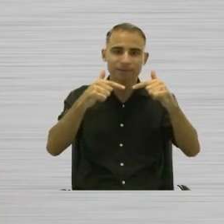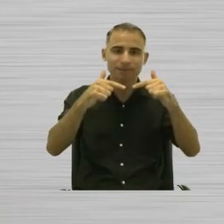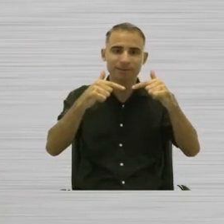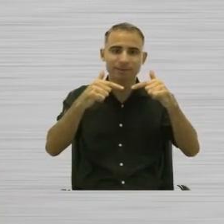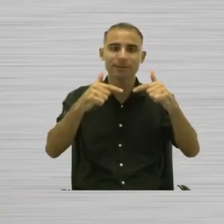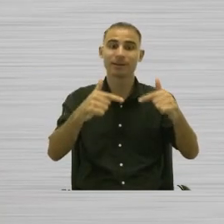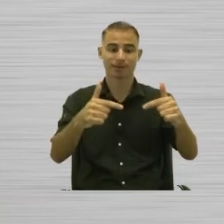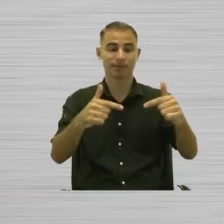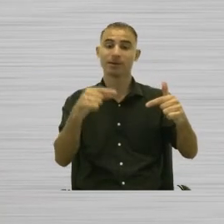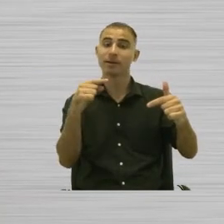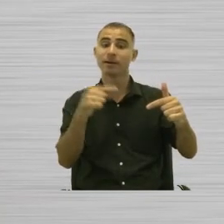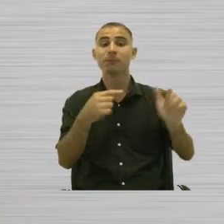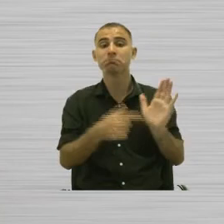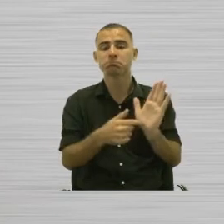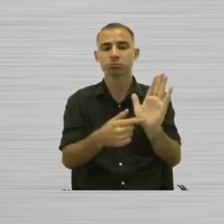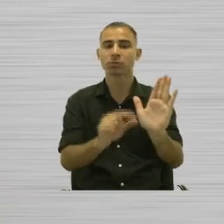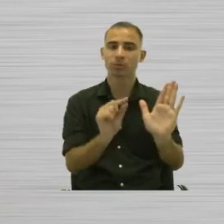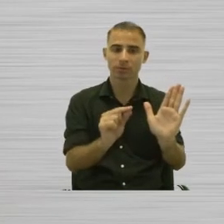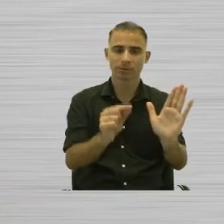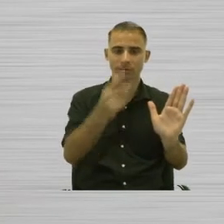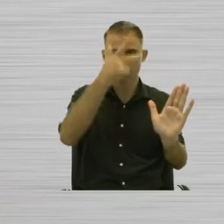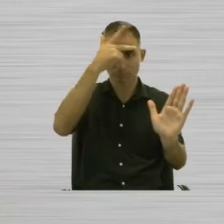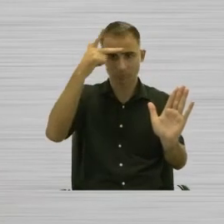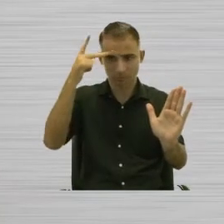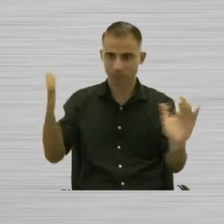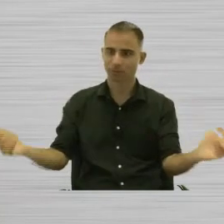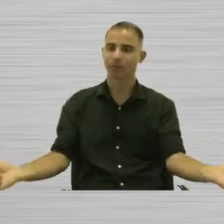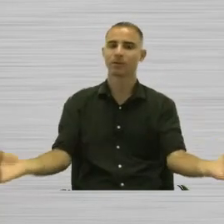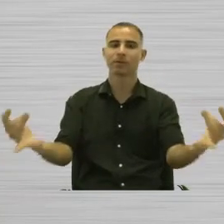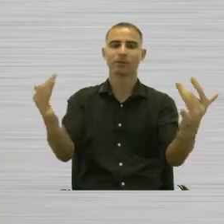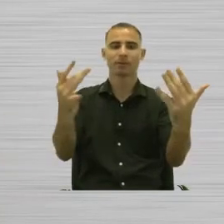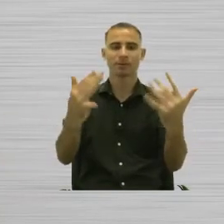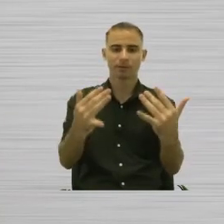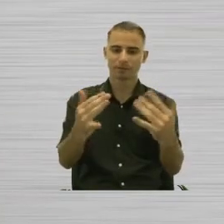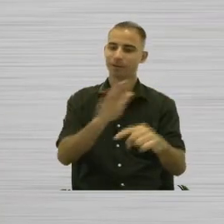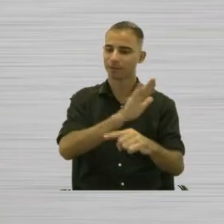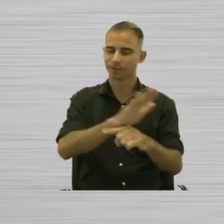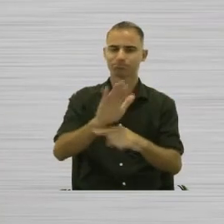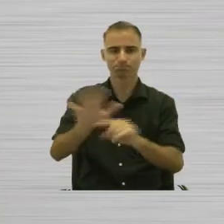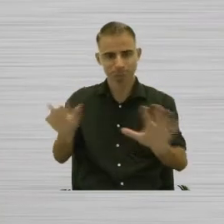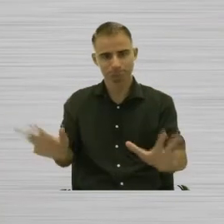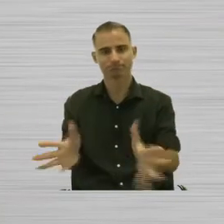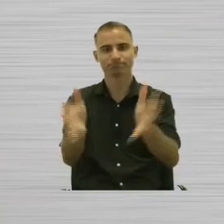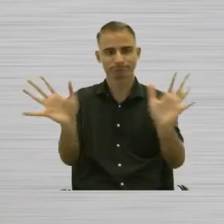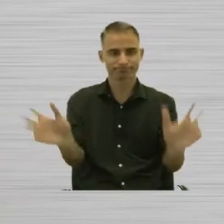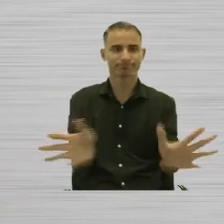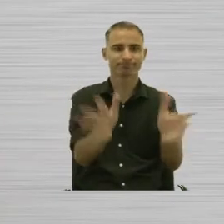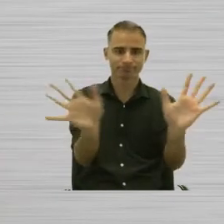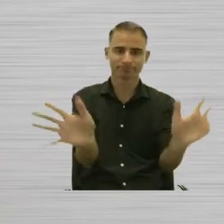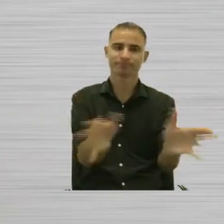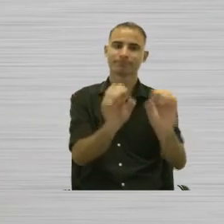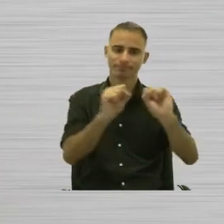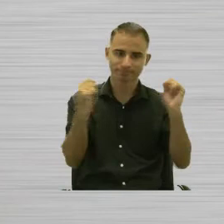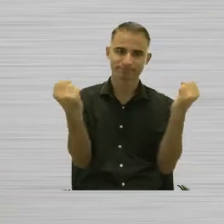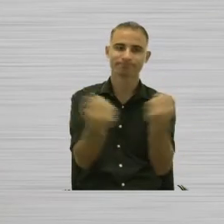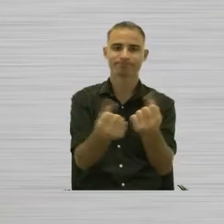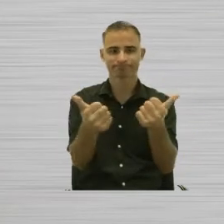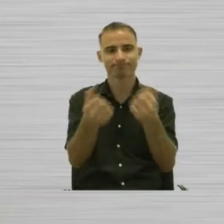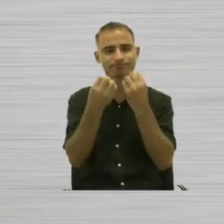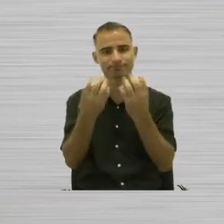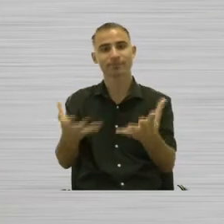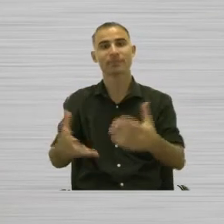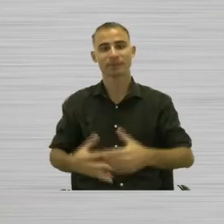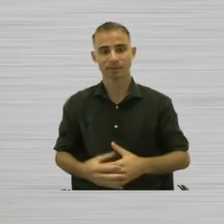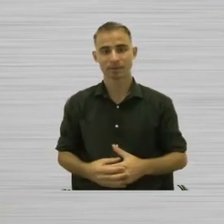partes importantes no processo de trabalho, de socialização. Então, aqui está retratado algumas ações, a ação junto ao